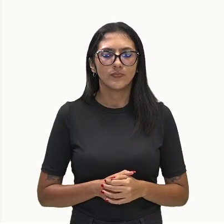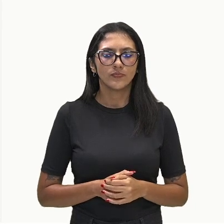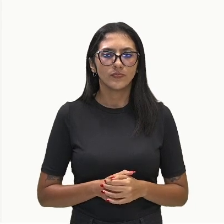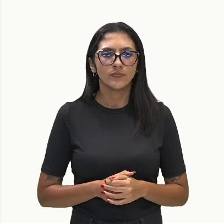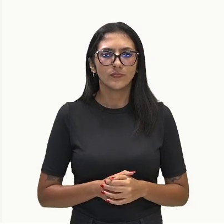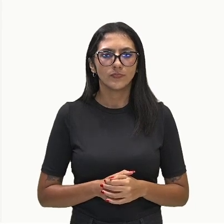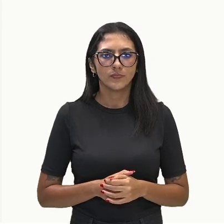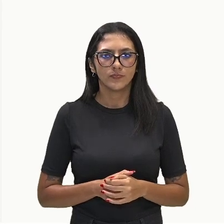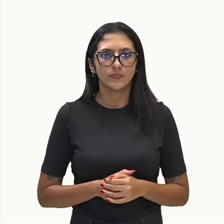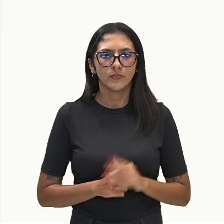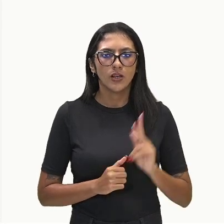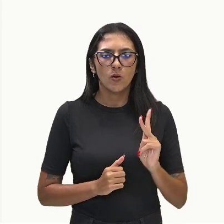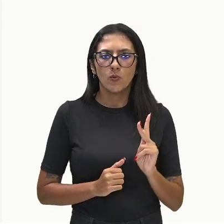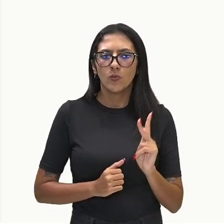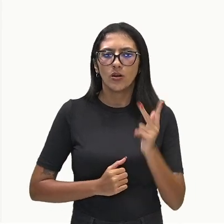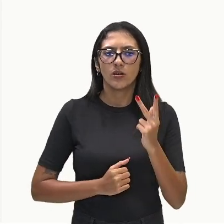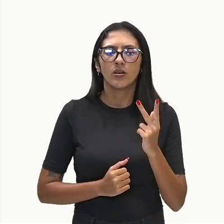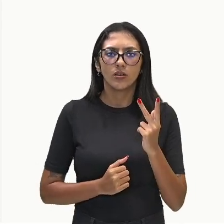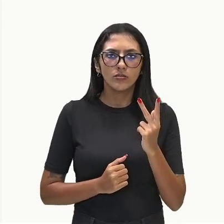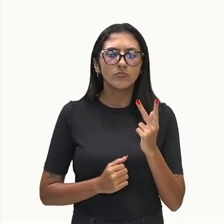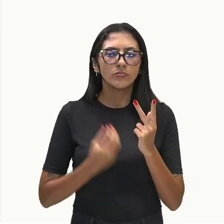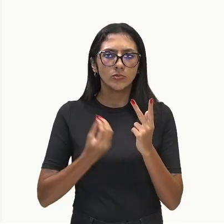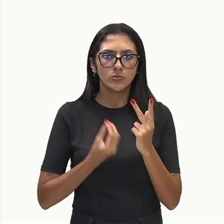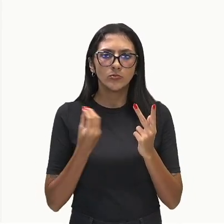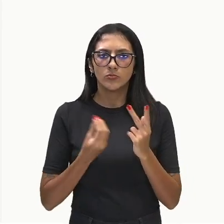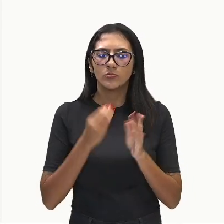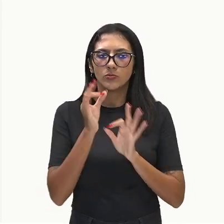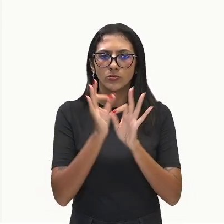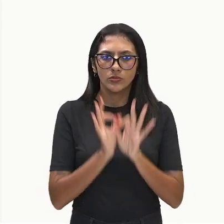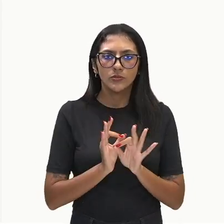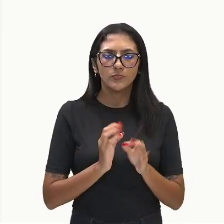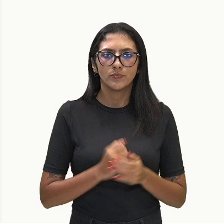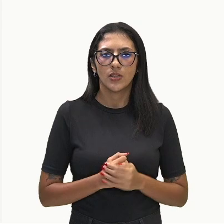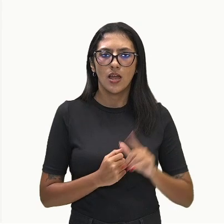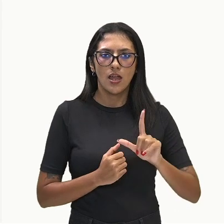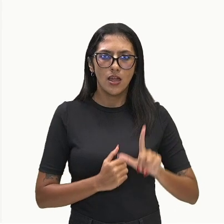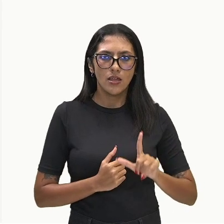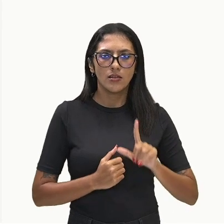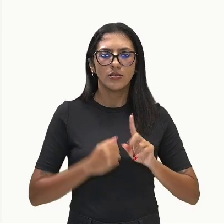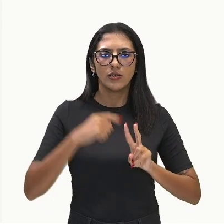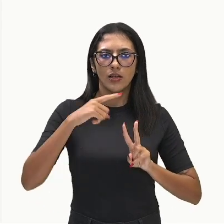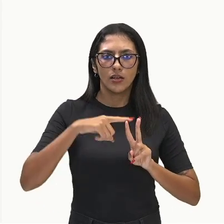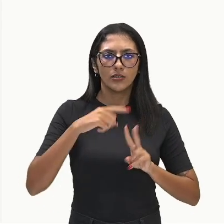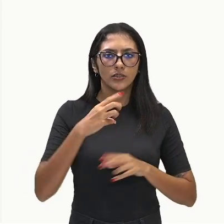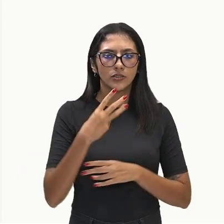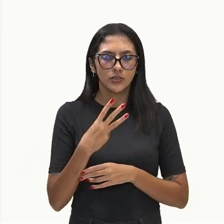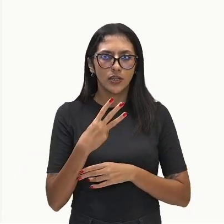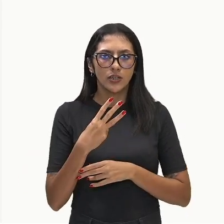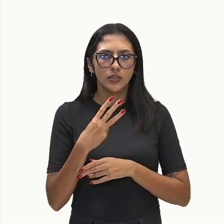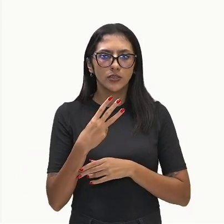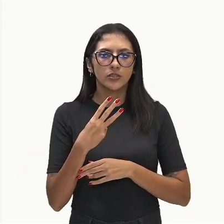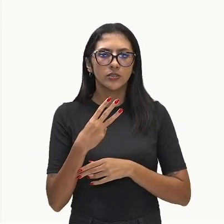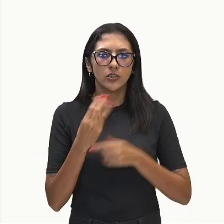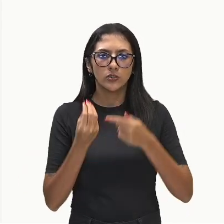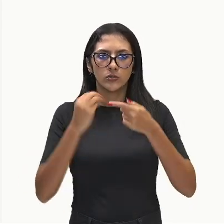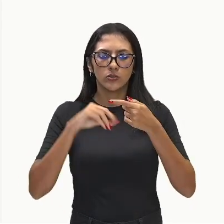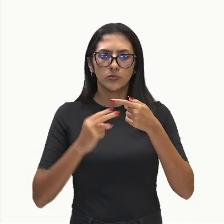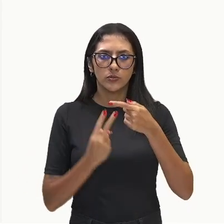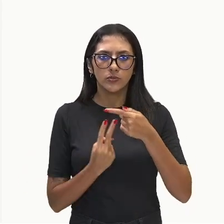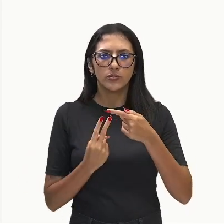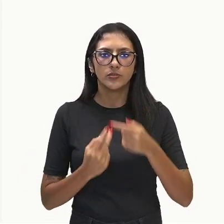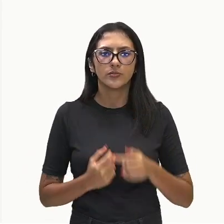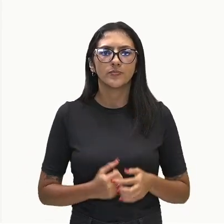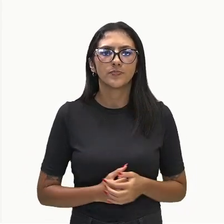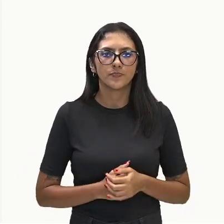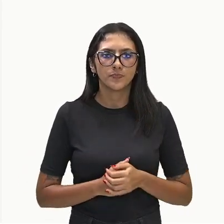Para calcular a altura, a gente vai fazer L raiz de 3 sobre 2, que é o valor de L, a gente